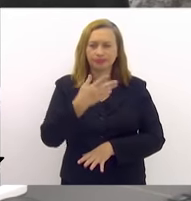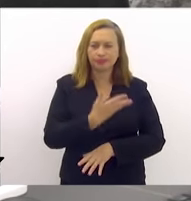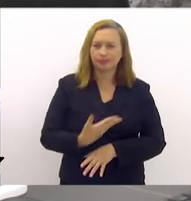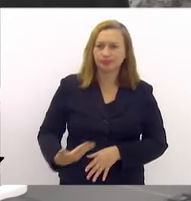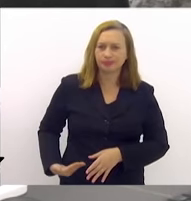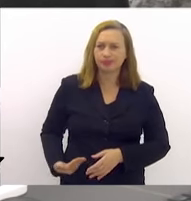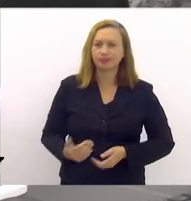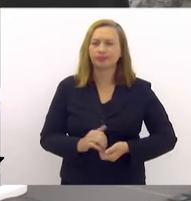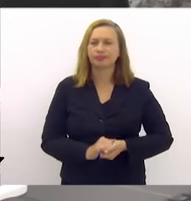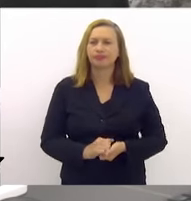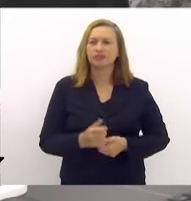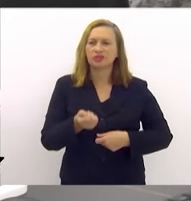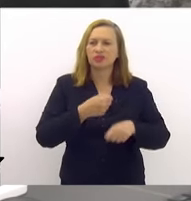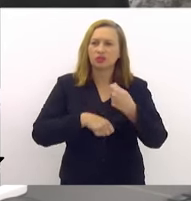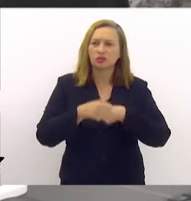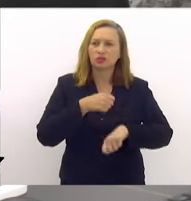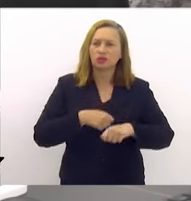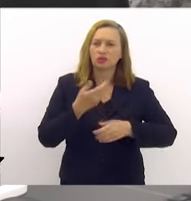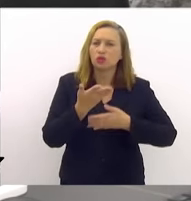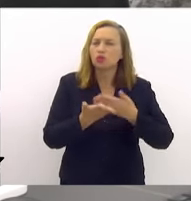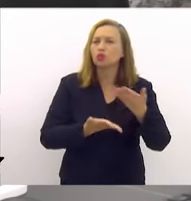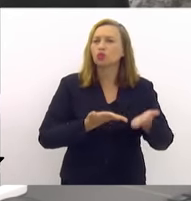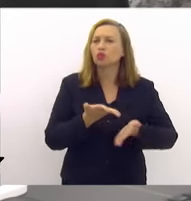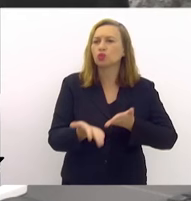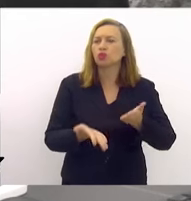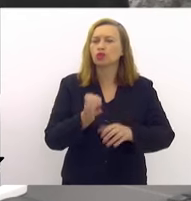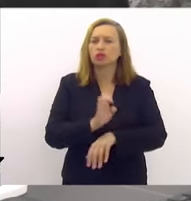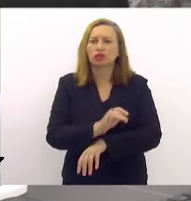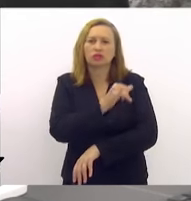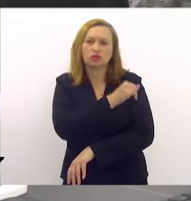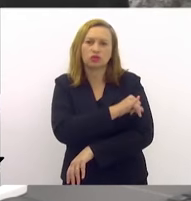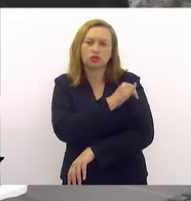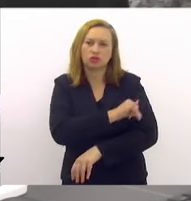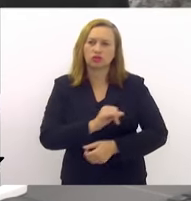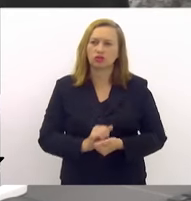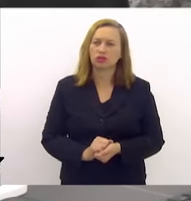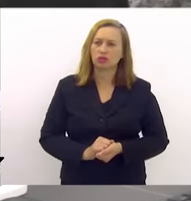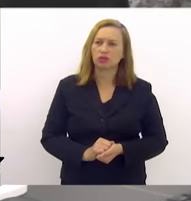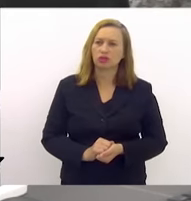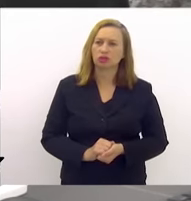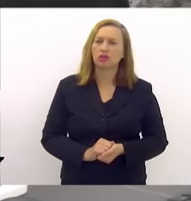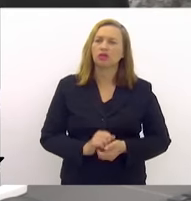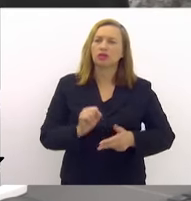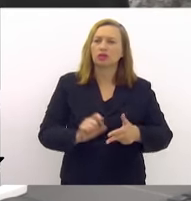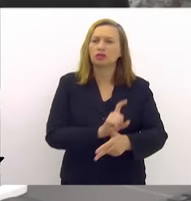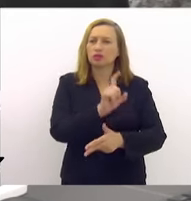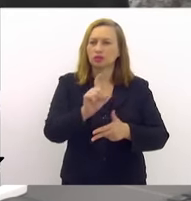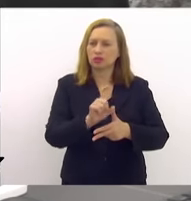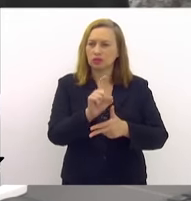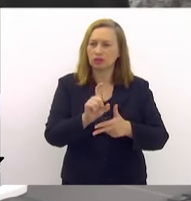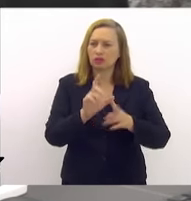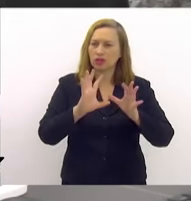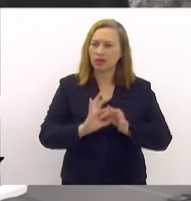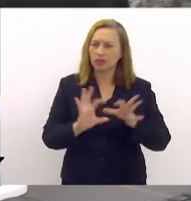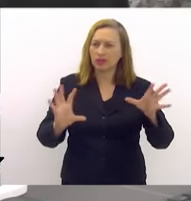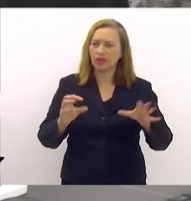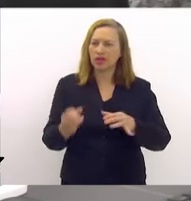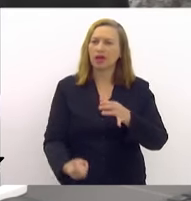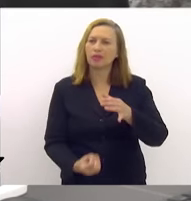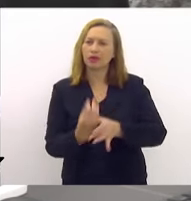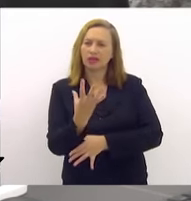de políticas públicas de economia do cuidado no Estado do Rio de Janeiro e autoriza o Poder Executivo Estadual a